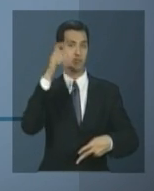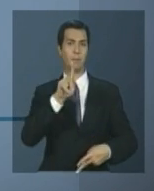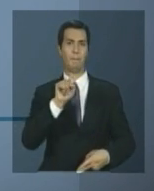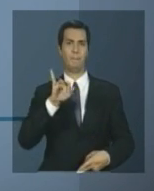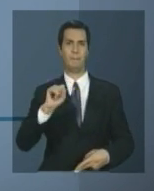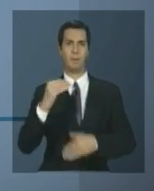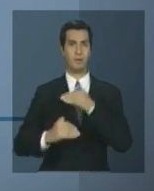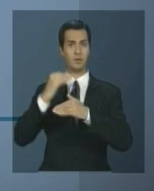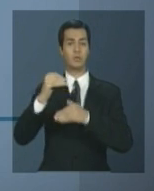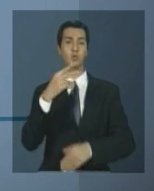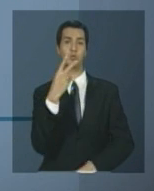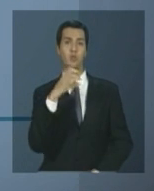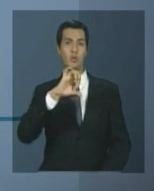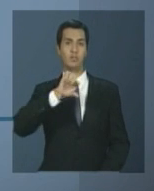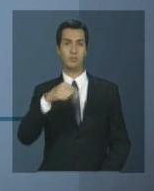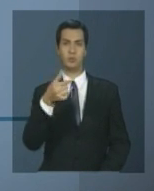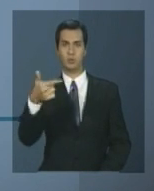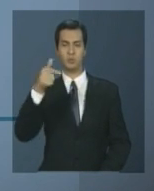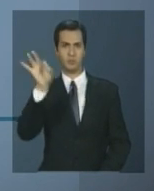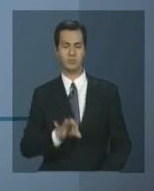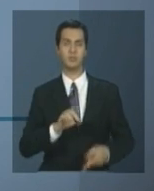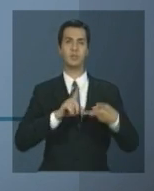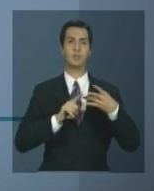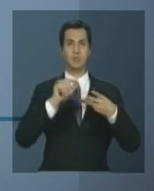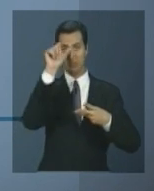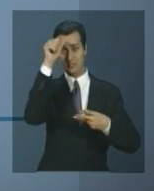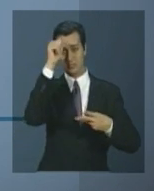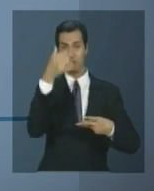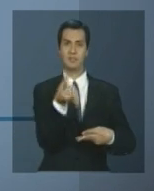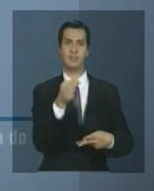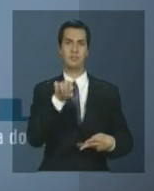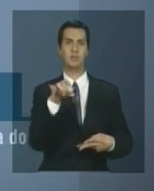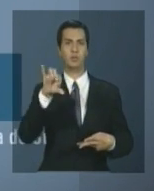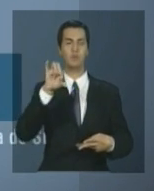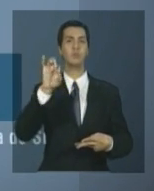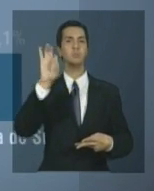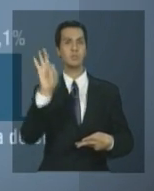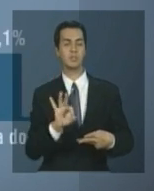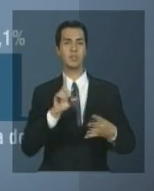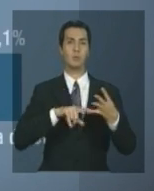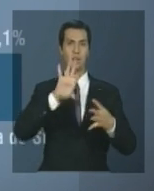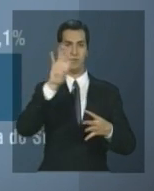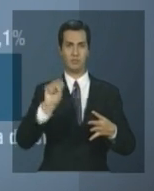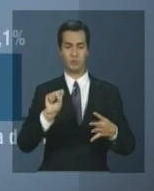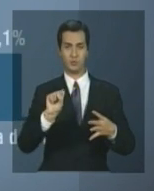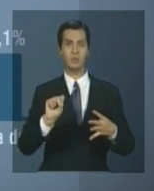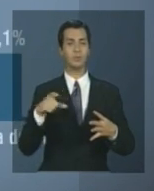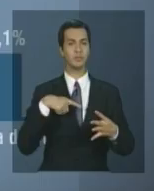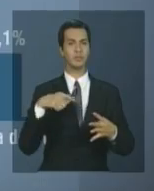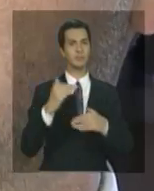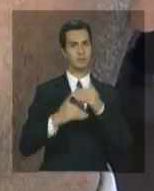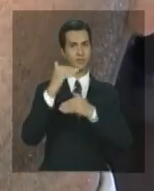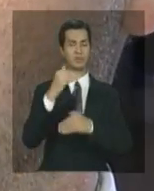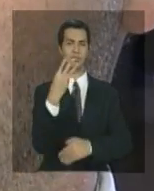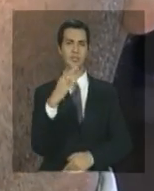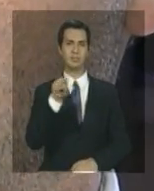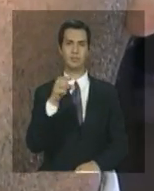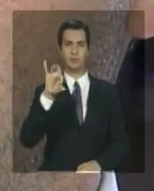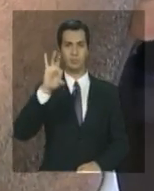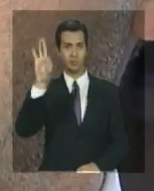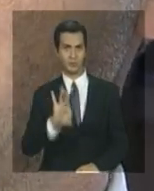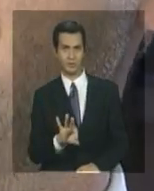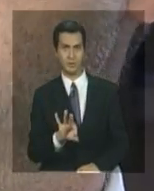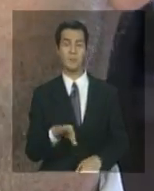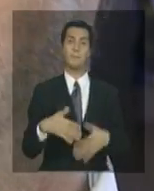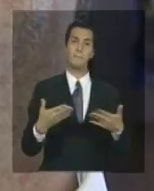de 9,2%. A Índia chegou a 6,9% e a África do Sul cresceu 3,1%. Para esse